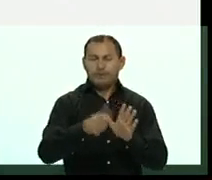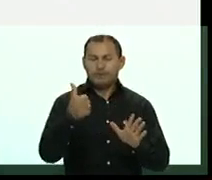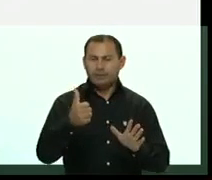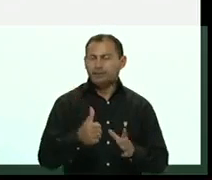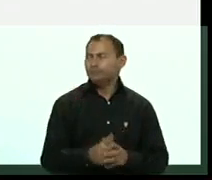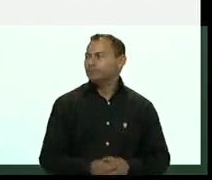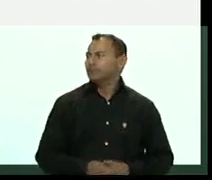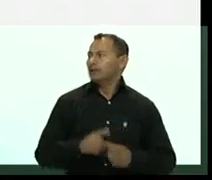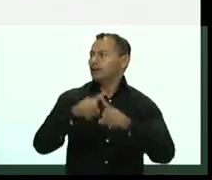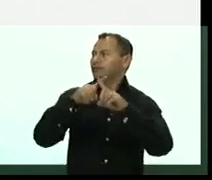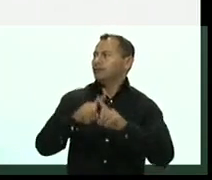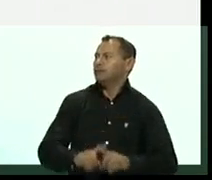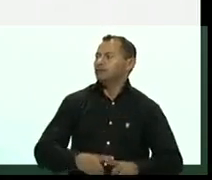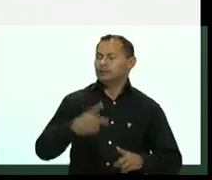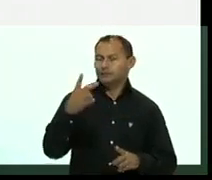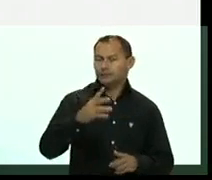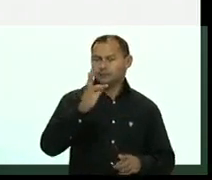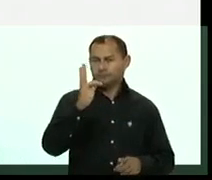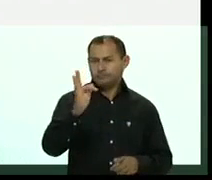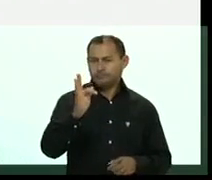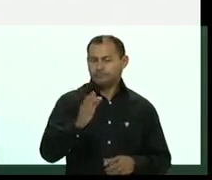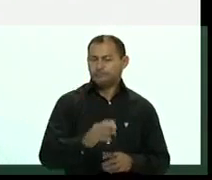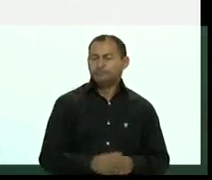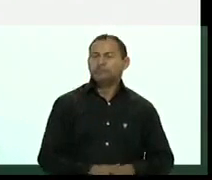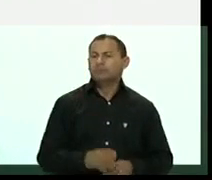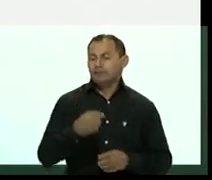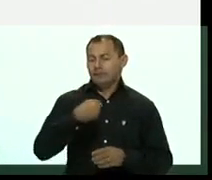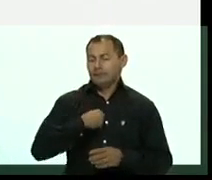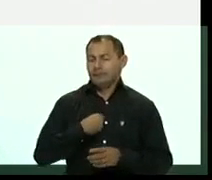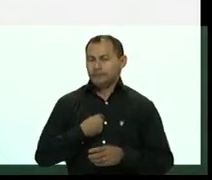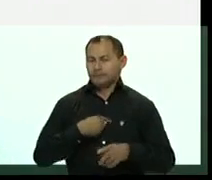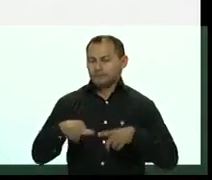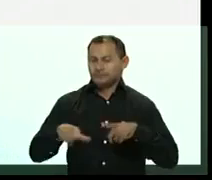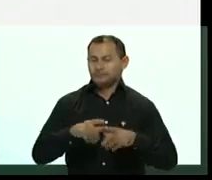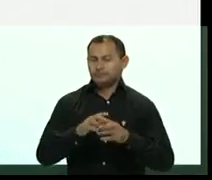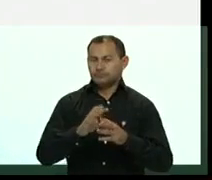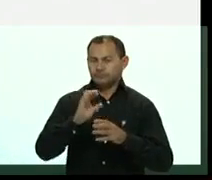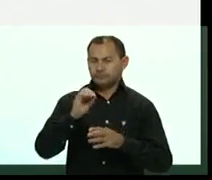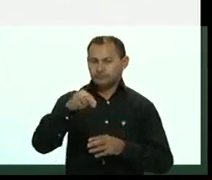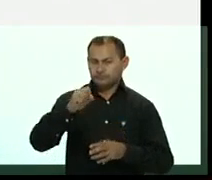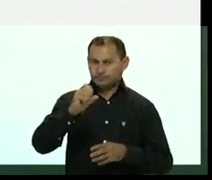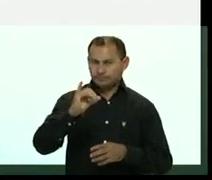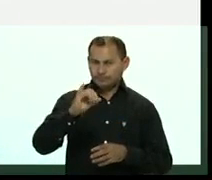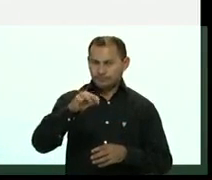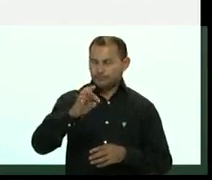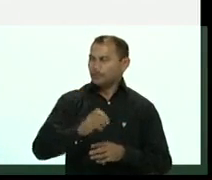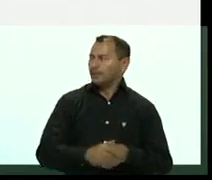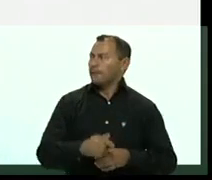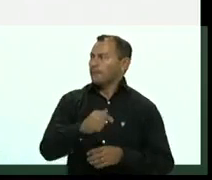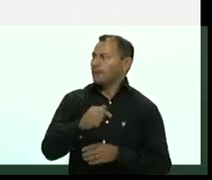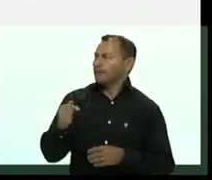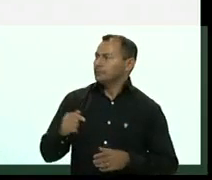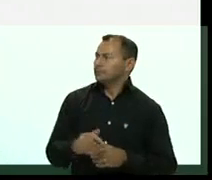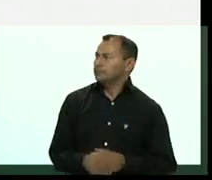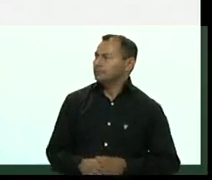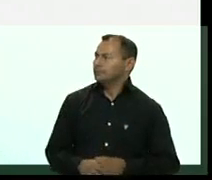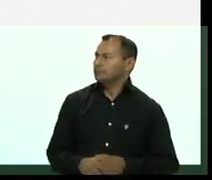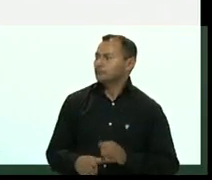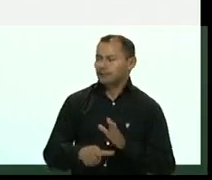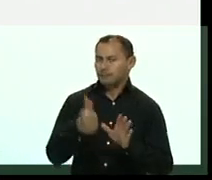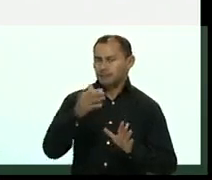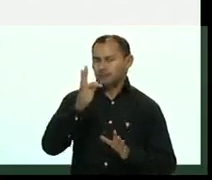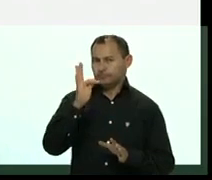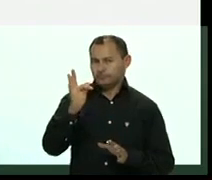primeira vezes a segunda função. Se eu estou trabalhando com quociente, aqui vai ser menos a